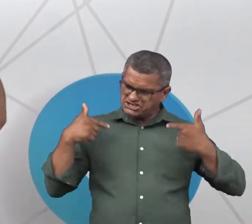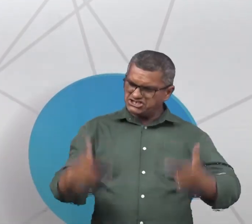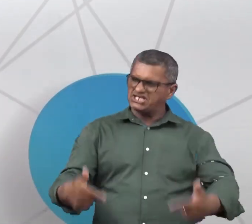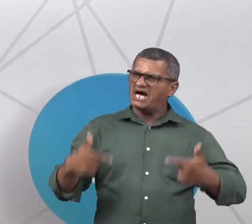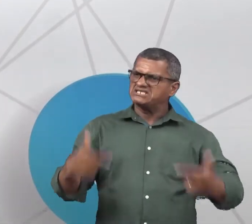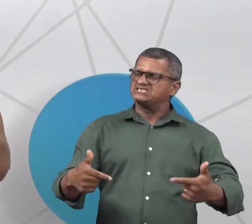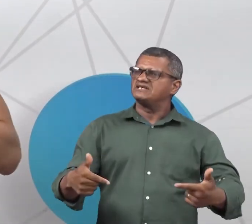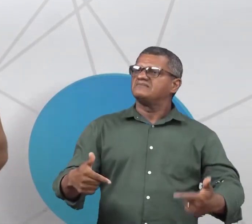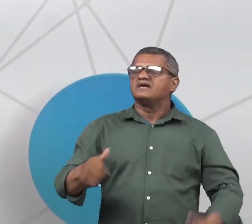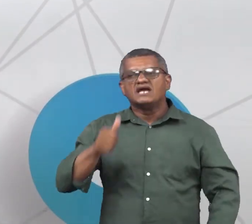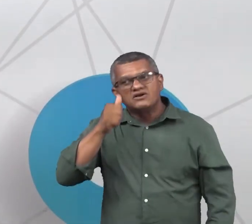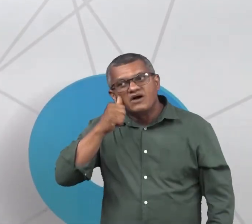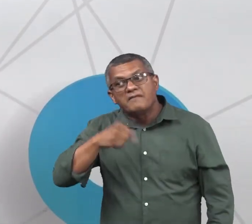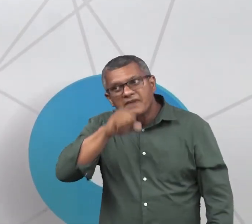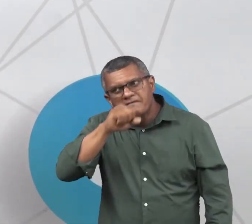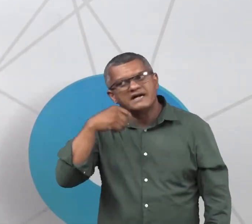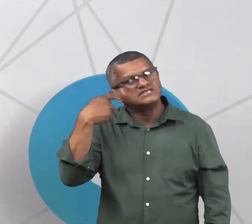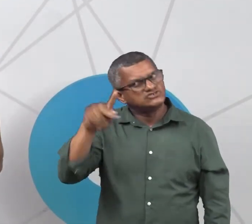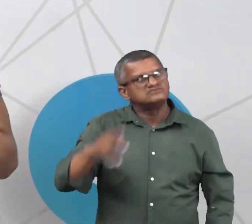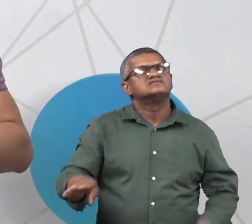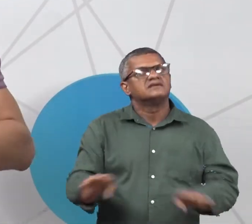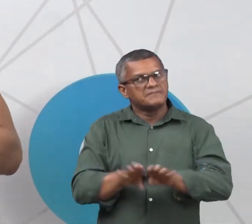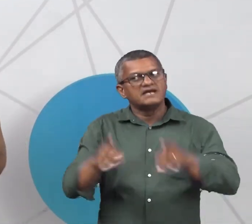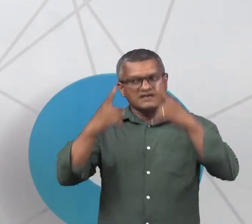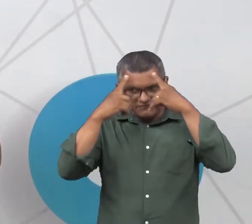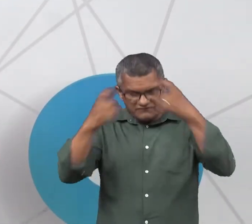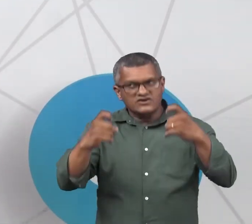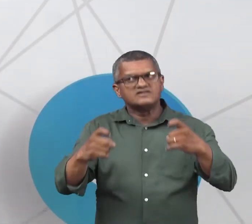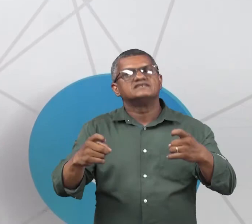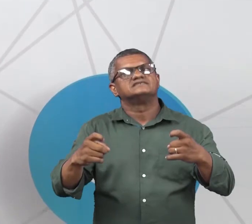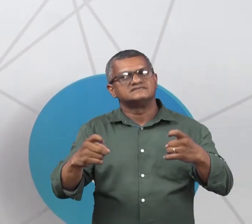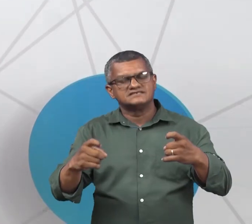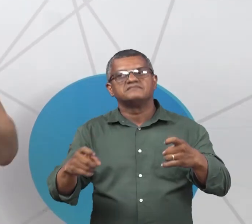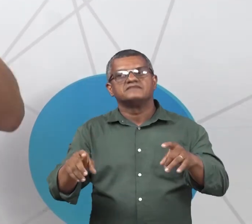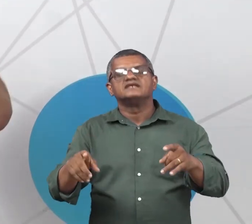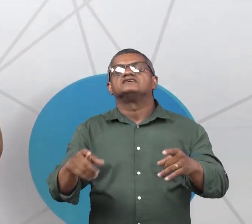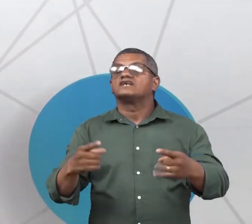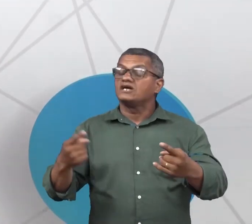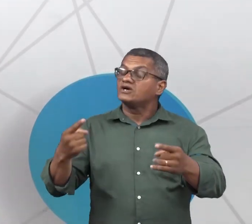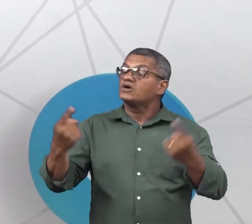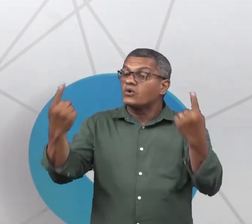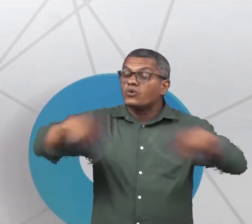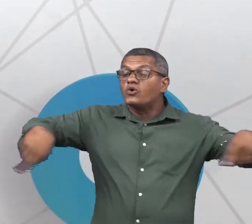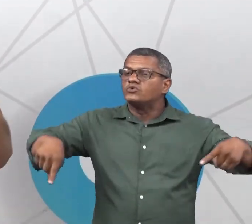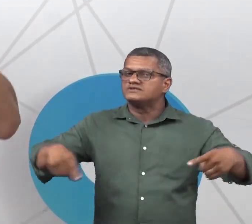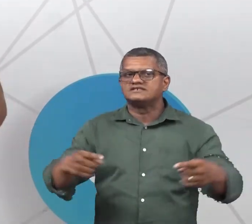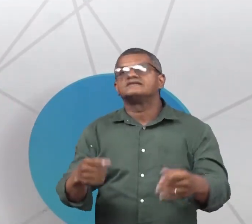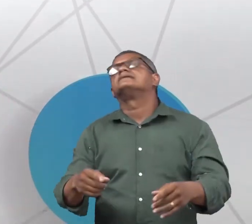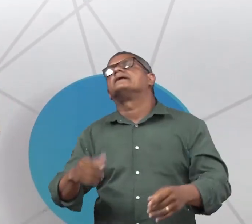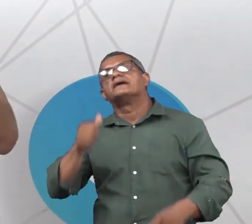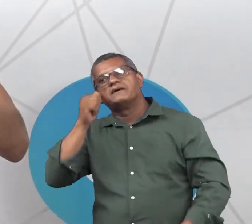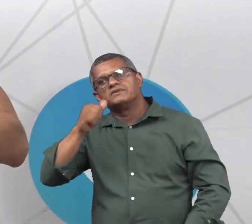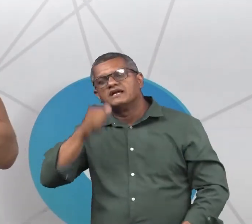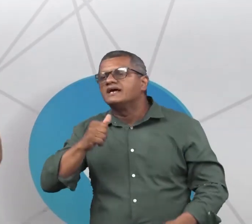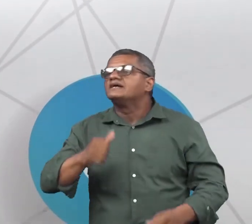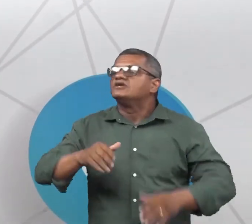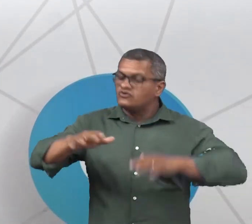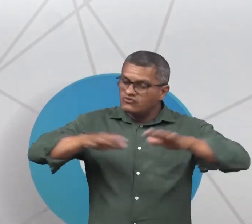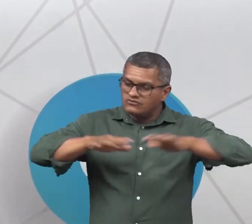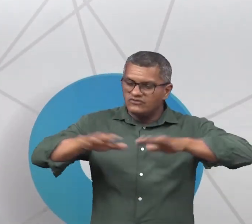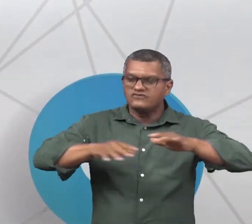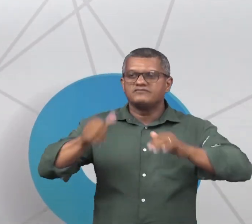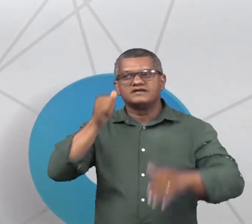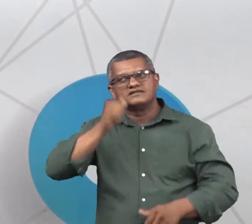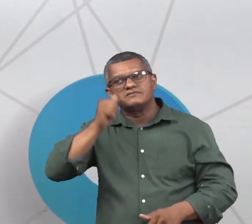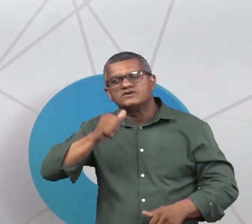é uma forma de violência que está sendo praticada contra a mulher. E o movimento feminista, ele luta